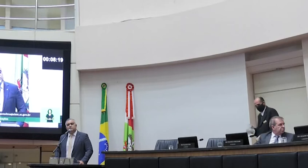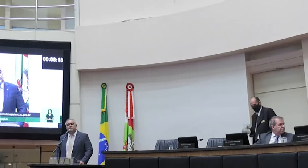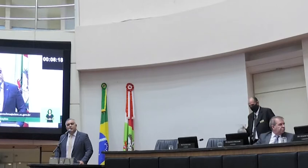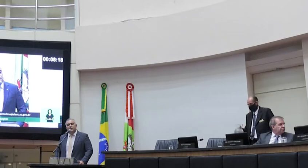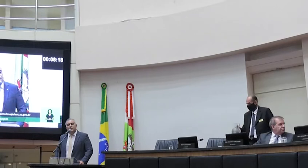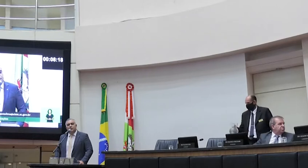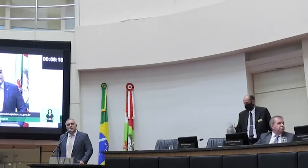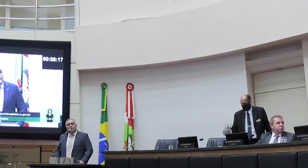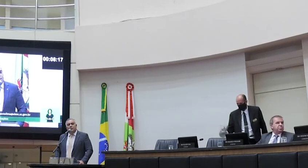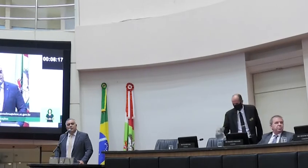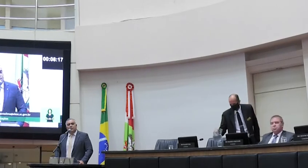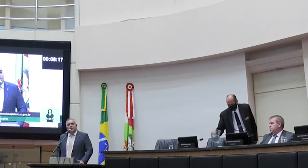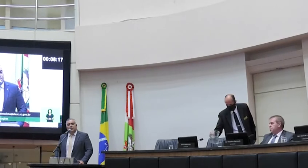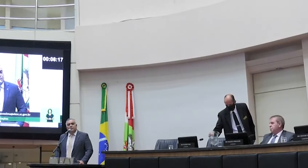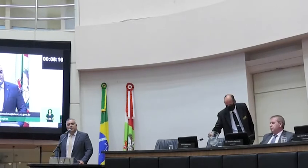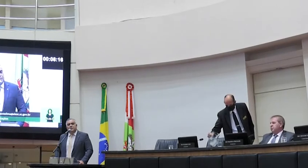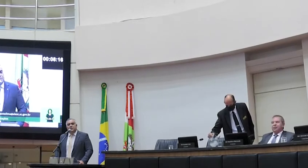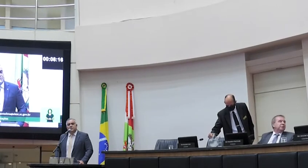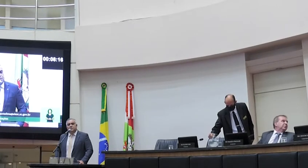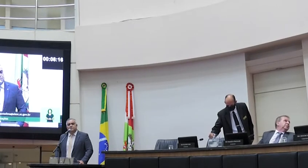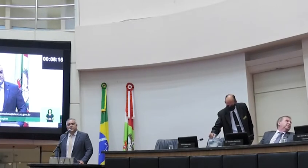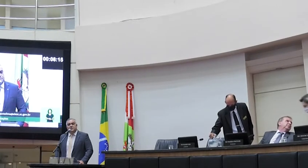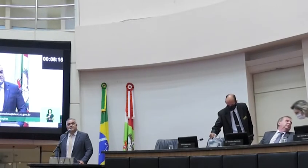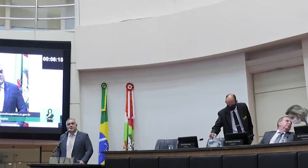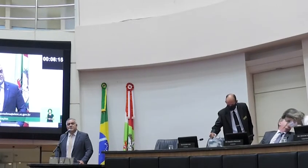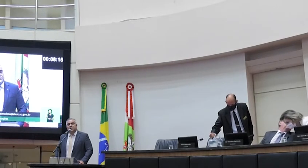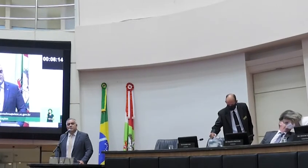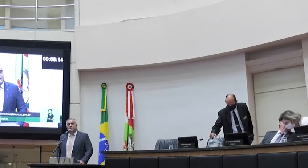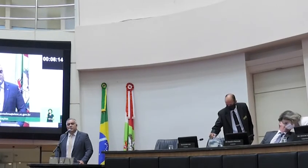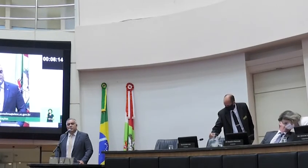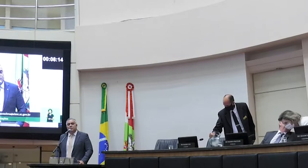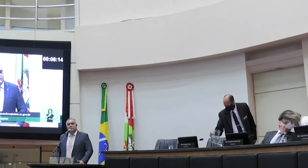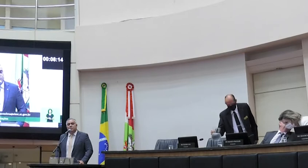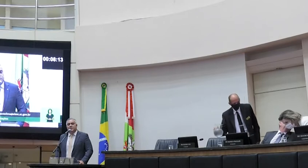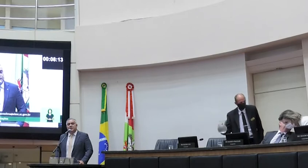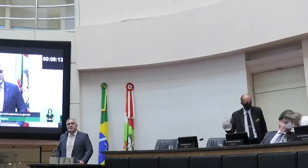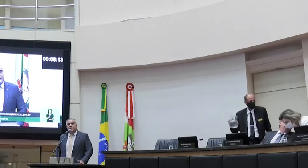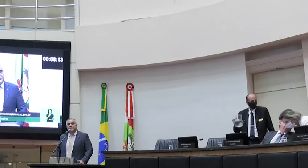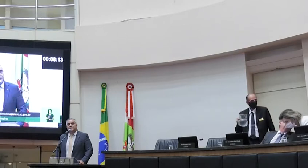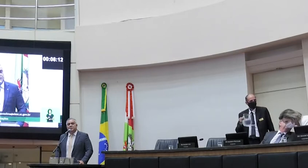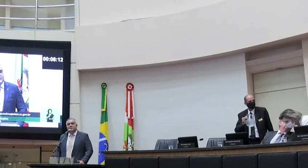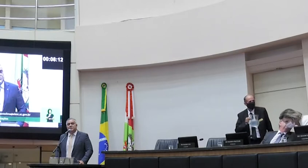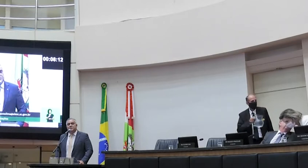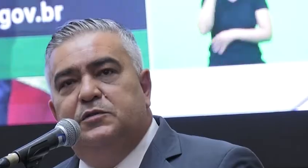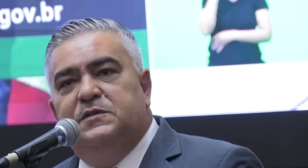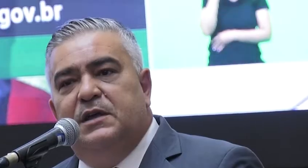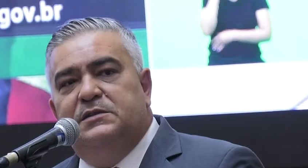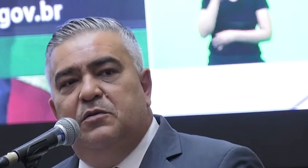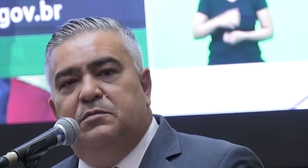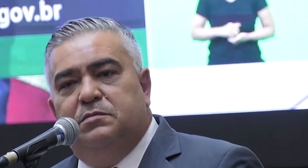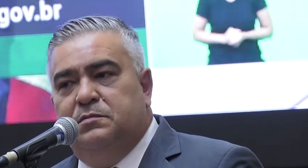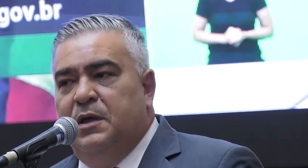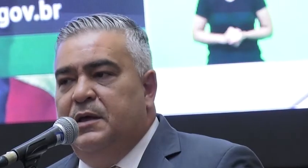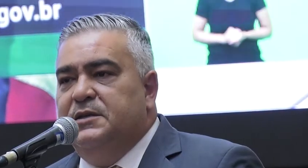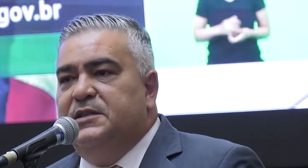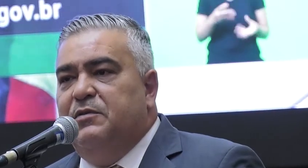O deputado Sargento Lima, do PL, falou na tribuna do parlamento sobre um projeto de lei apresentado por ele. A